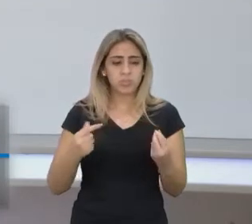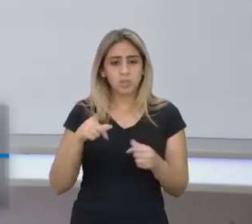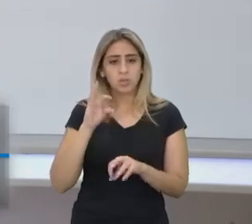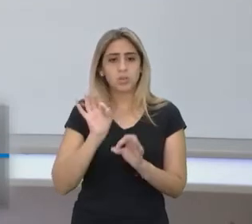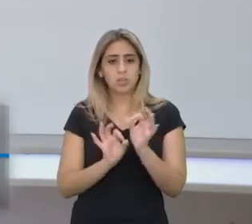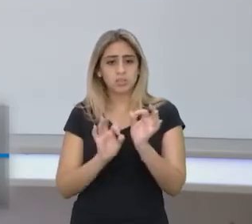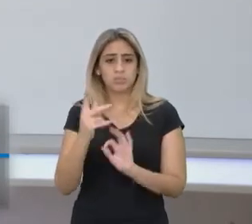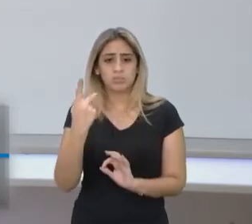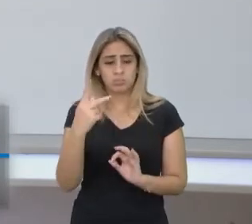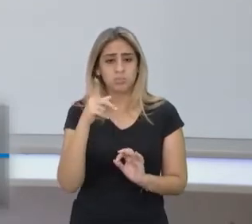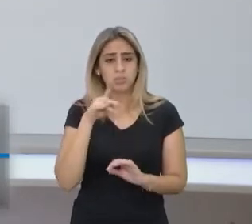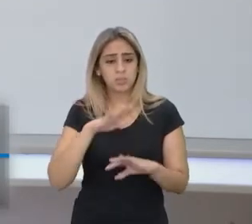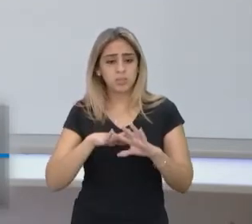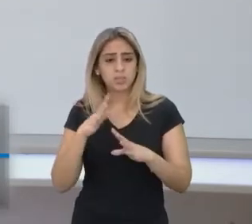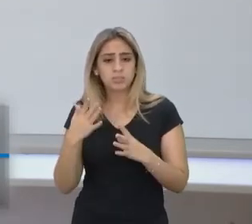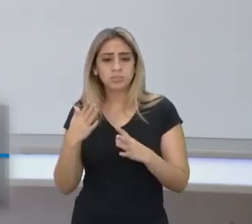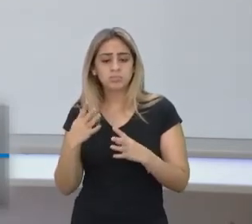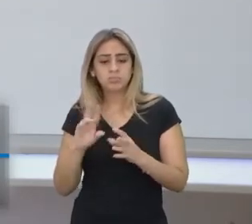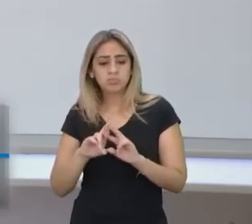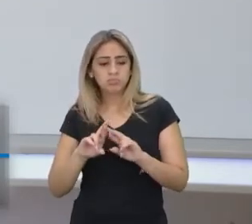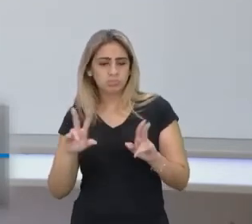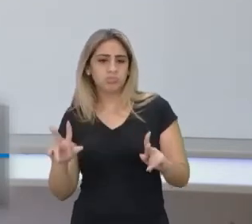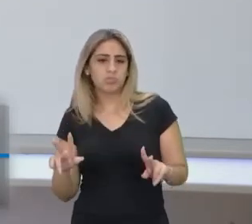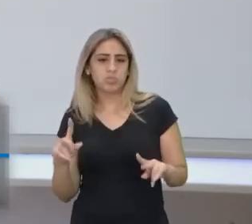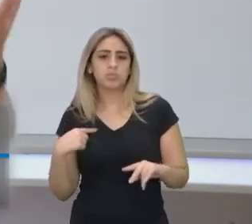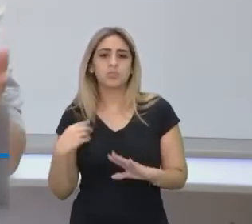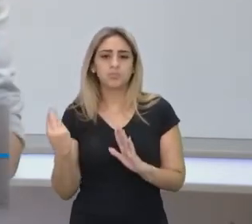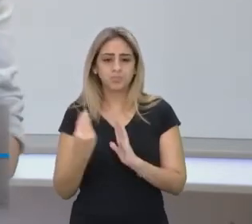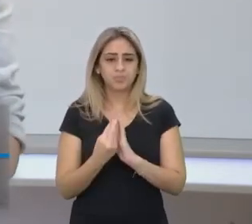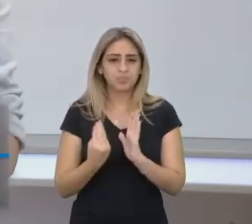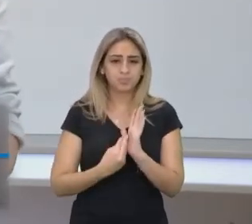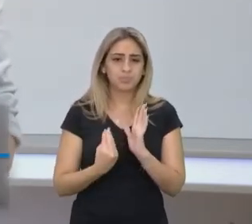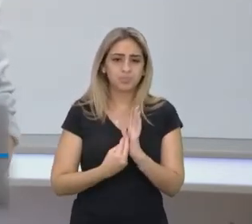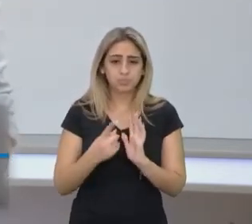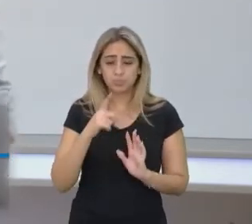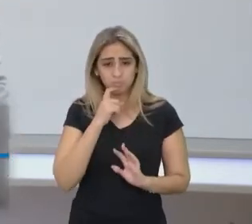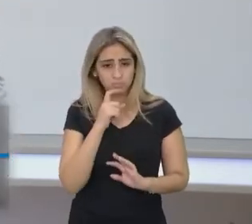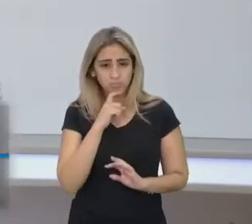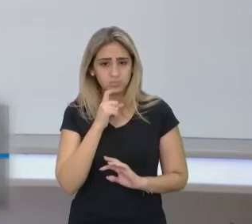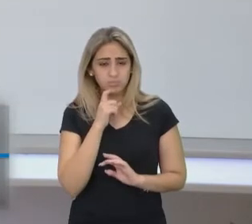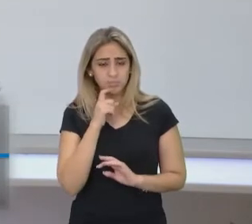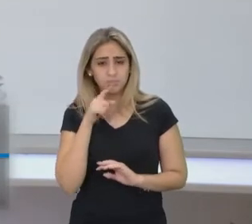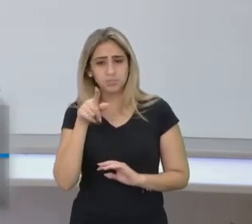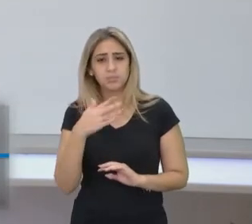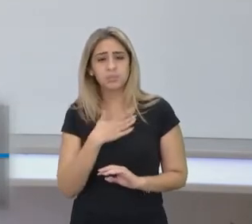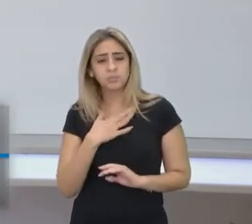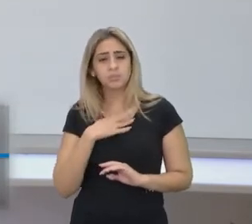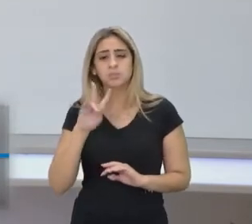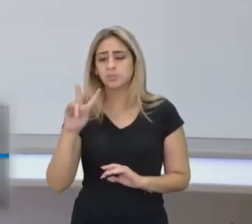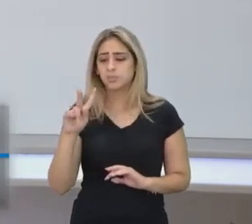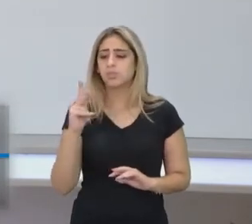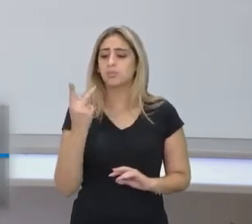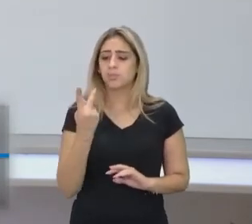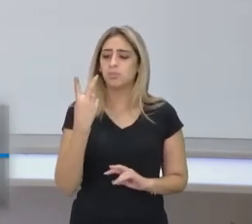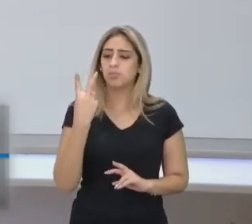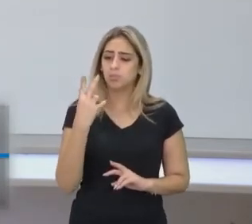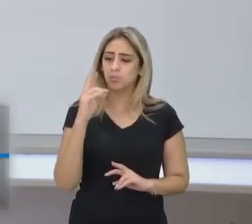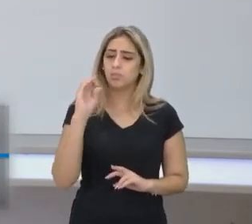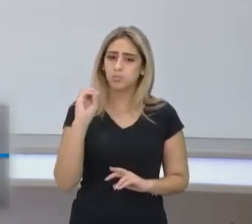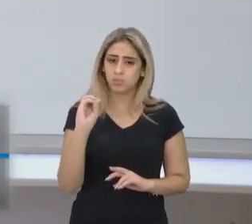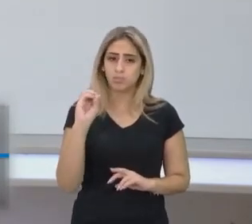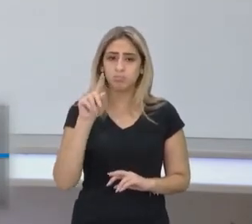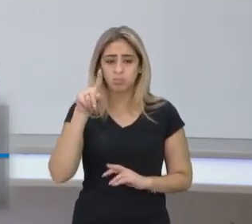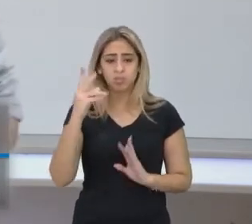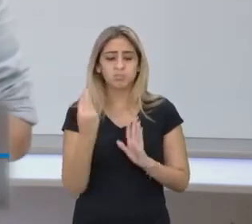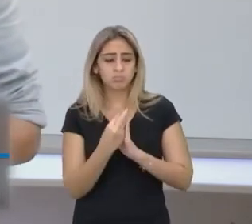organização dela, ela é mais soltinha, é diferente. Quando eu coloco ela no congelador, esse meu H2O, essa minha água,